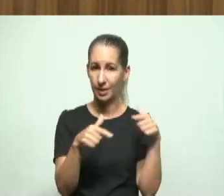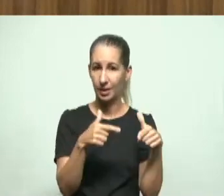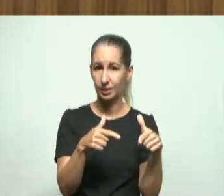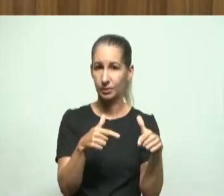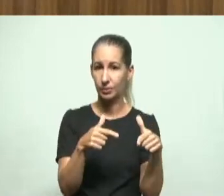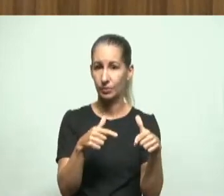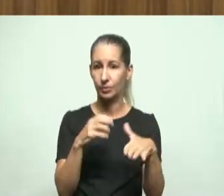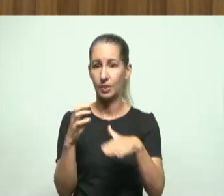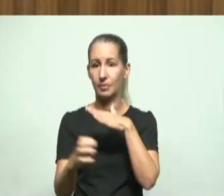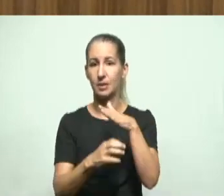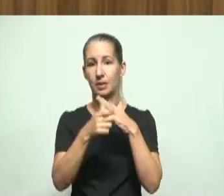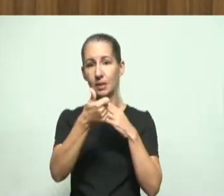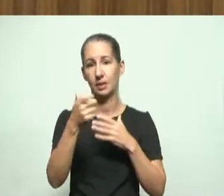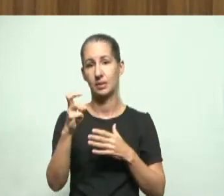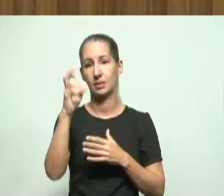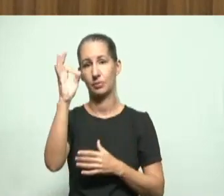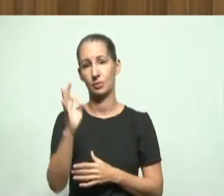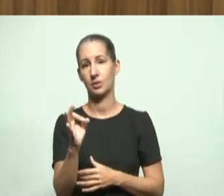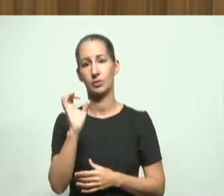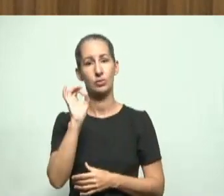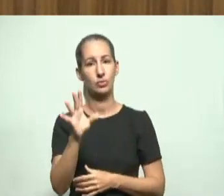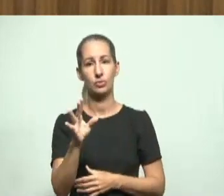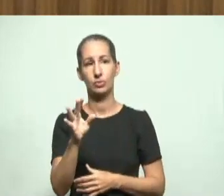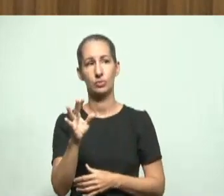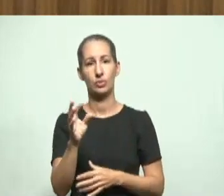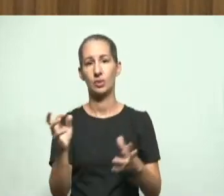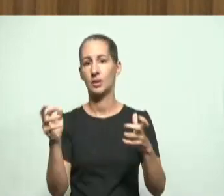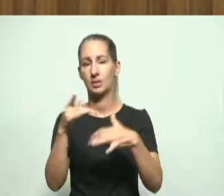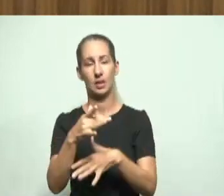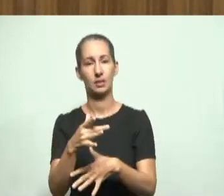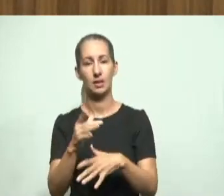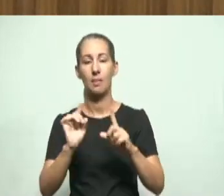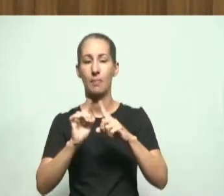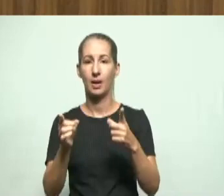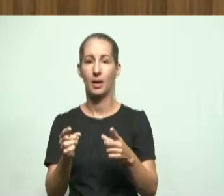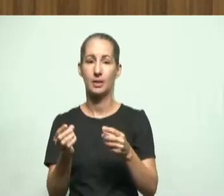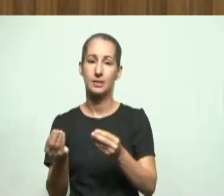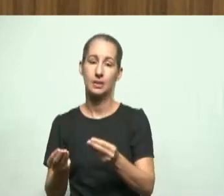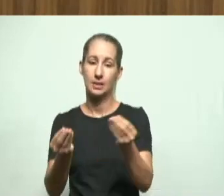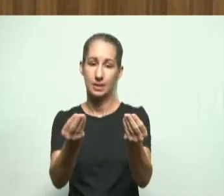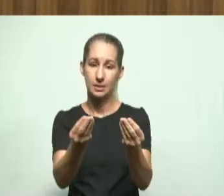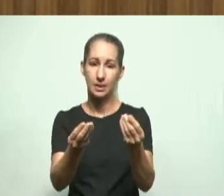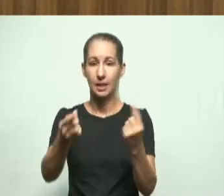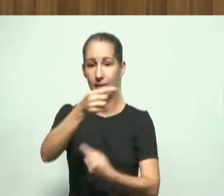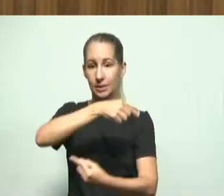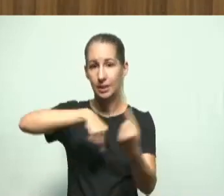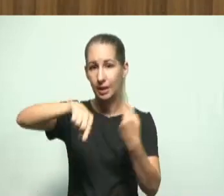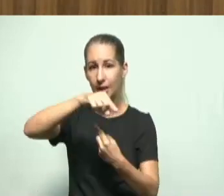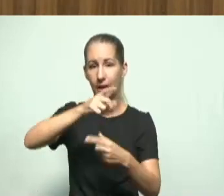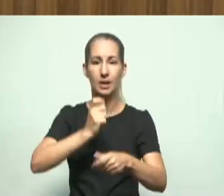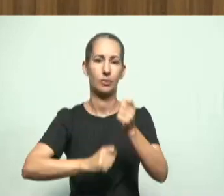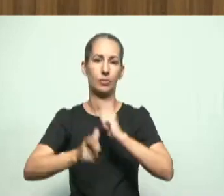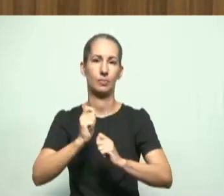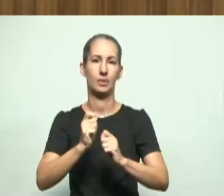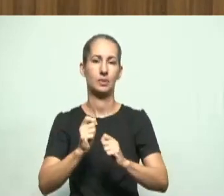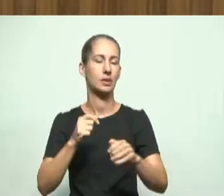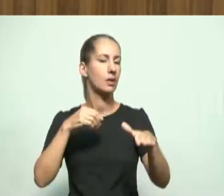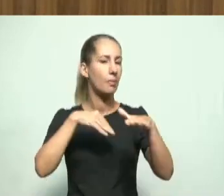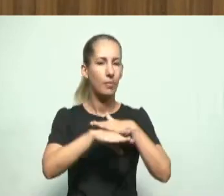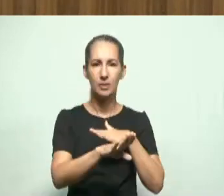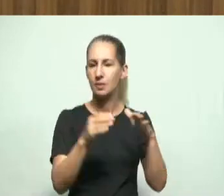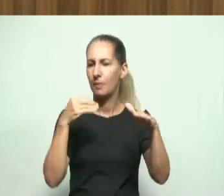aqui é 15% da cidade na economia. É o máximo que fica. Mas se colocar esse dinheiro para girar na economia, é como se fosse uma poupança,